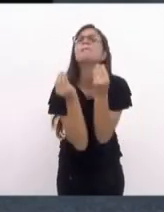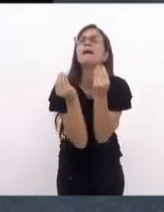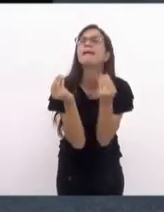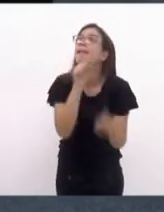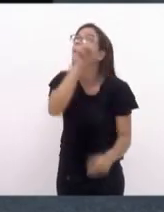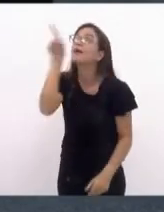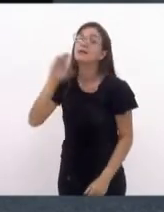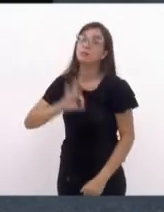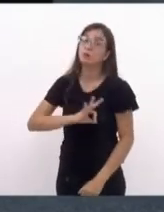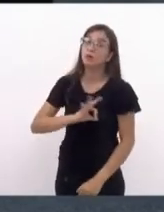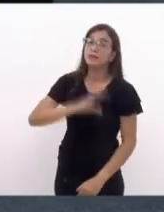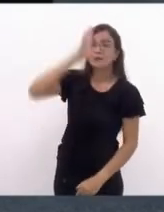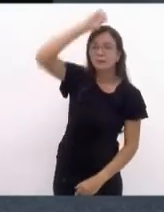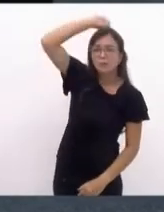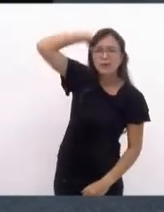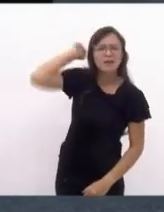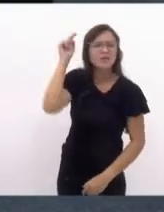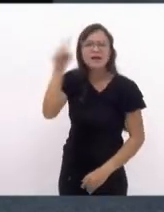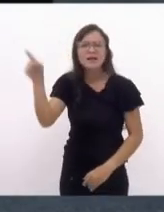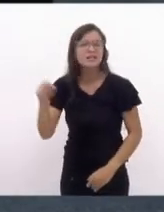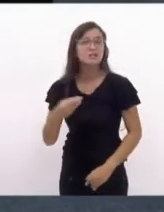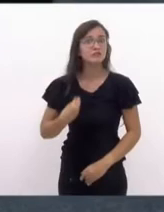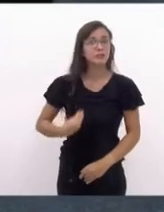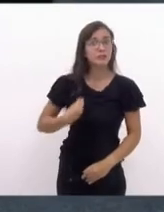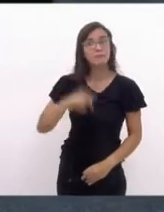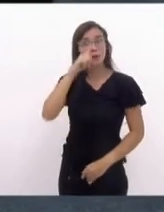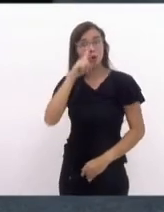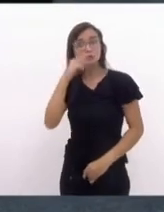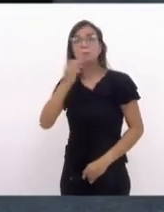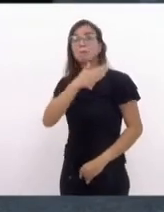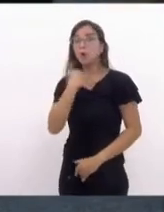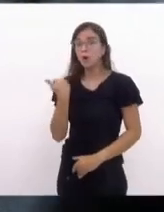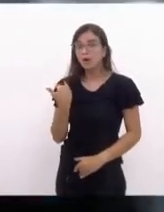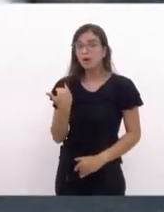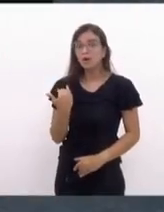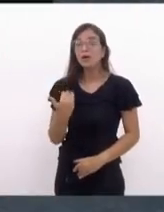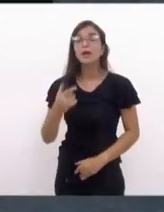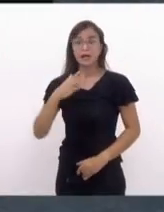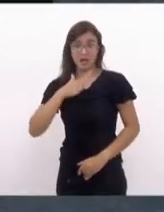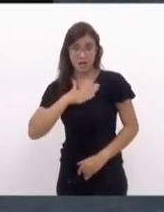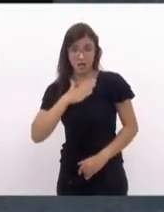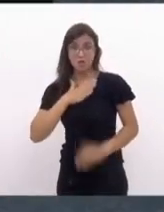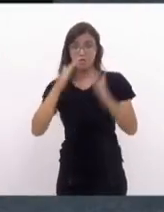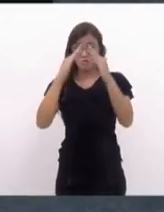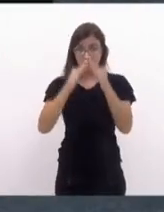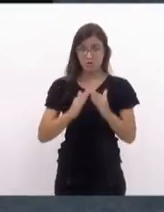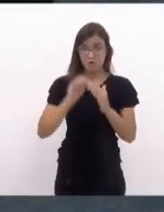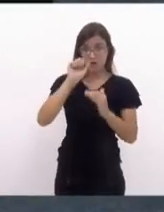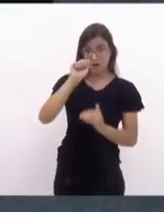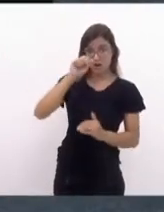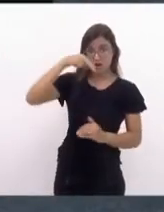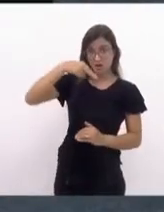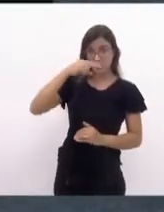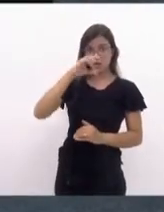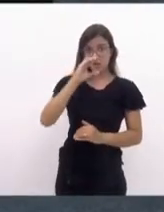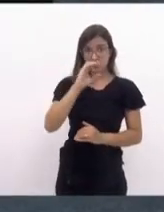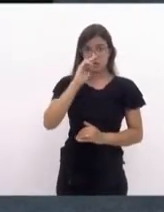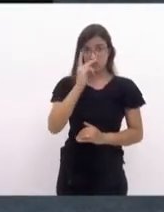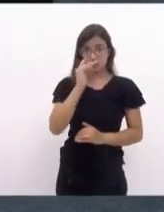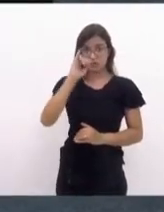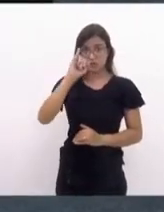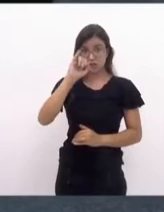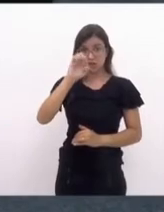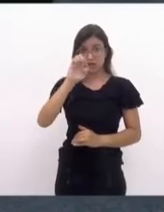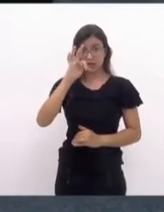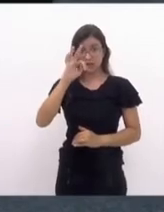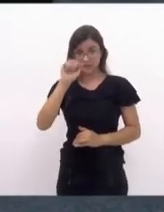eu, falar em causa própria, eu sou morador de Ricardo Albuquerque, Anchieta, e toda vez que eu chego em casa